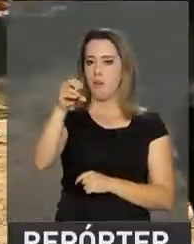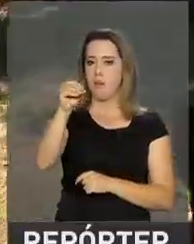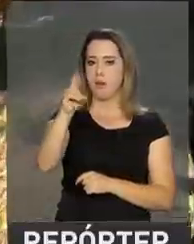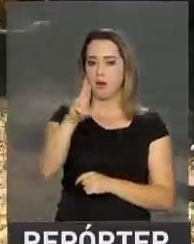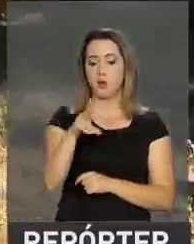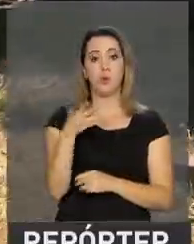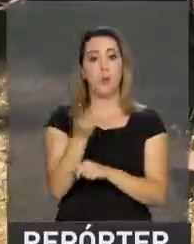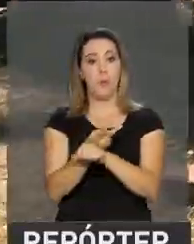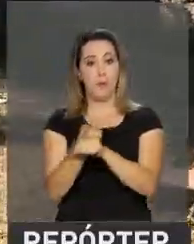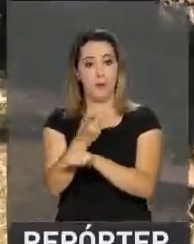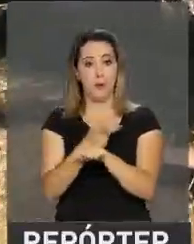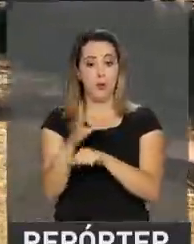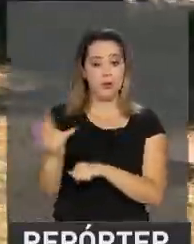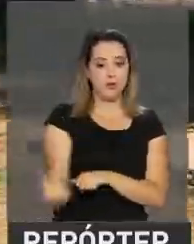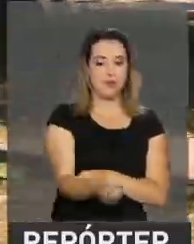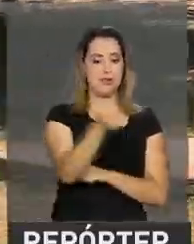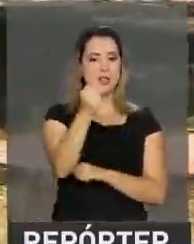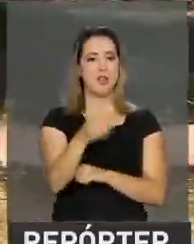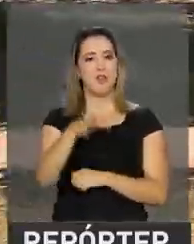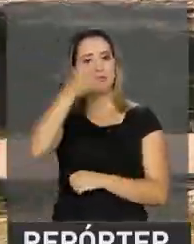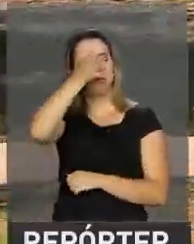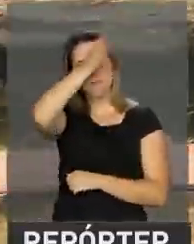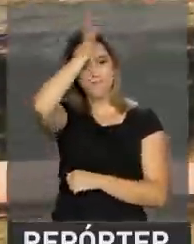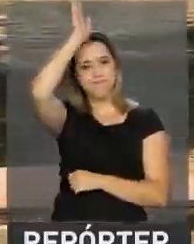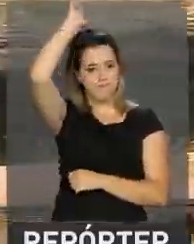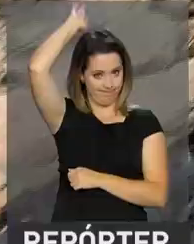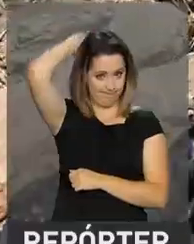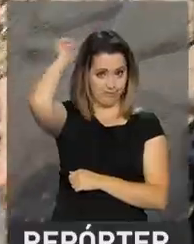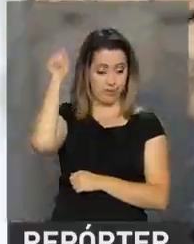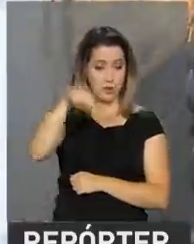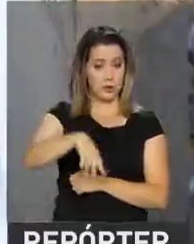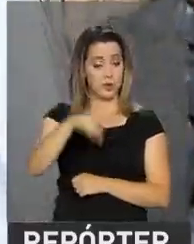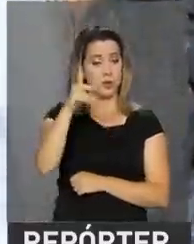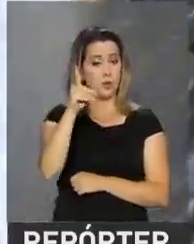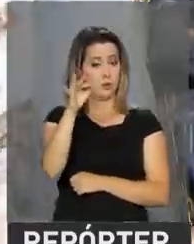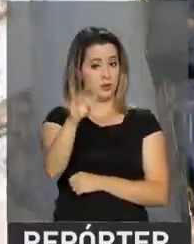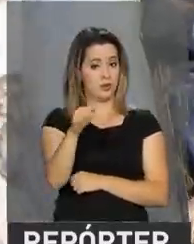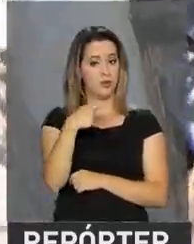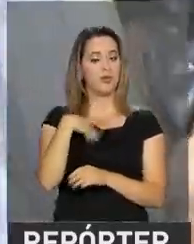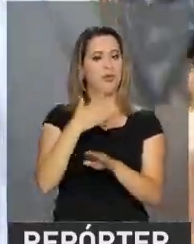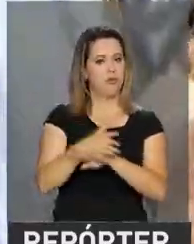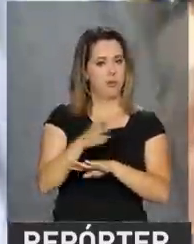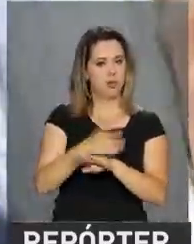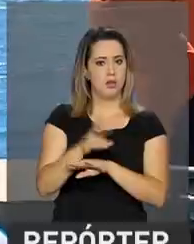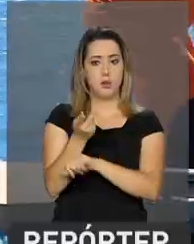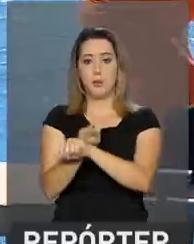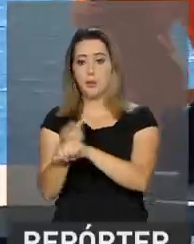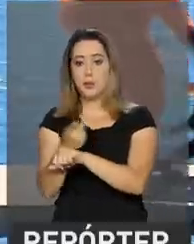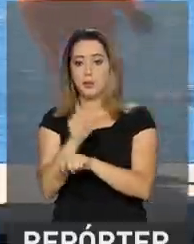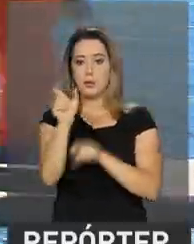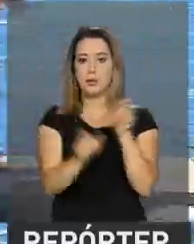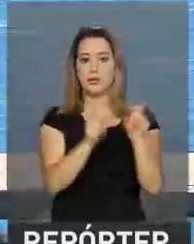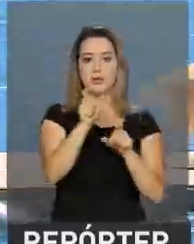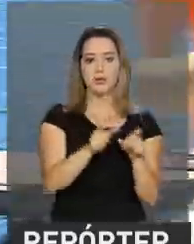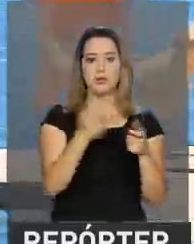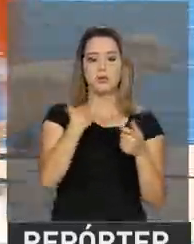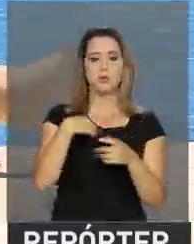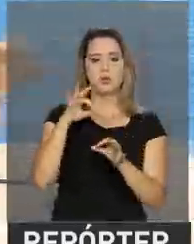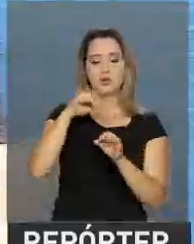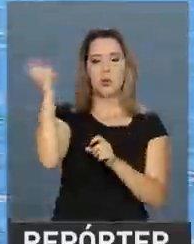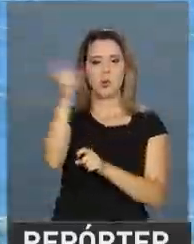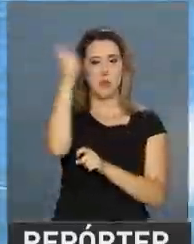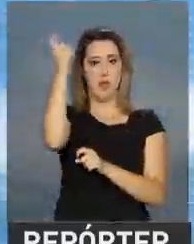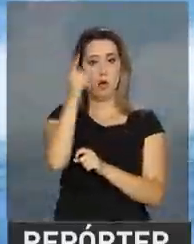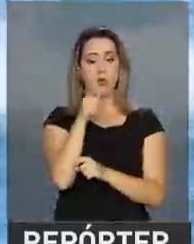busca e salvamento do Corpo de Bombeiros do Distrito Federal. Os cães são treinados para busca e salvamento em altura,